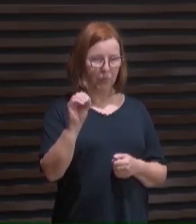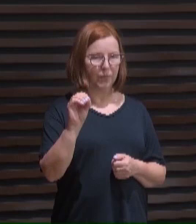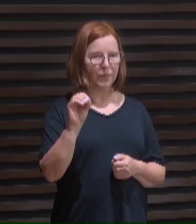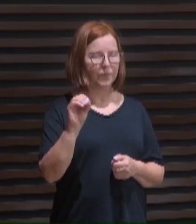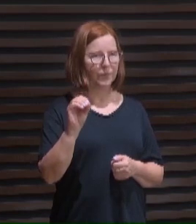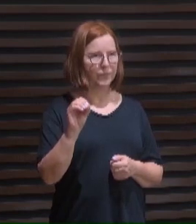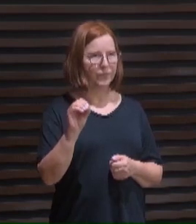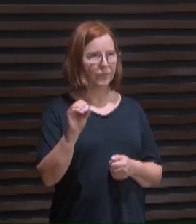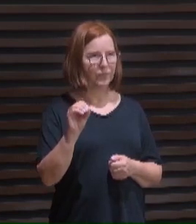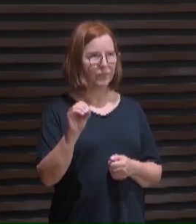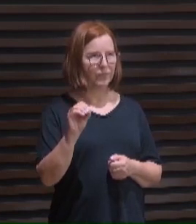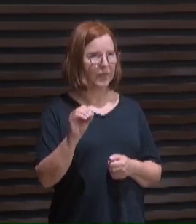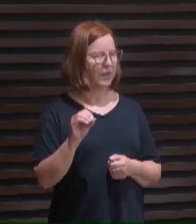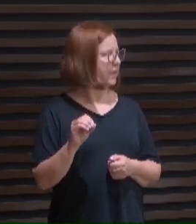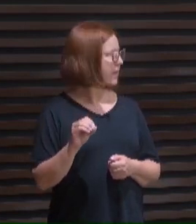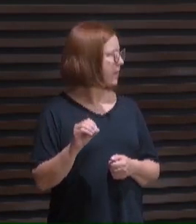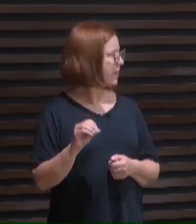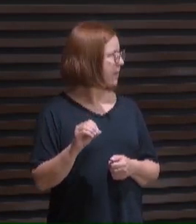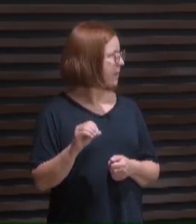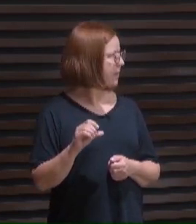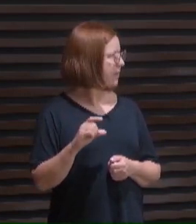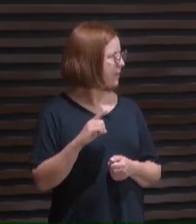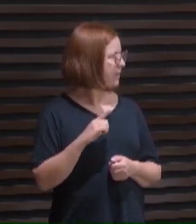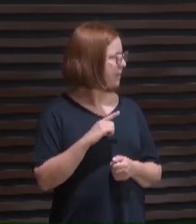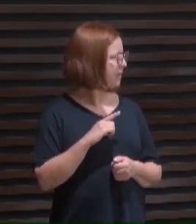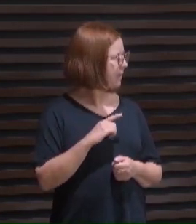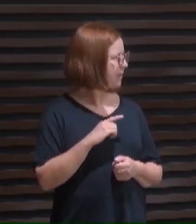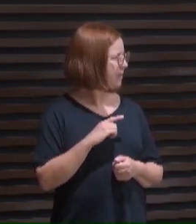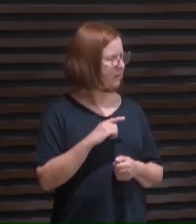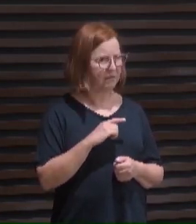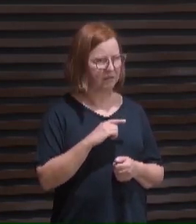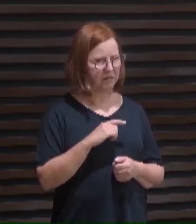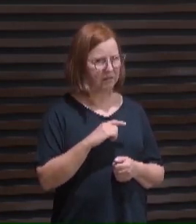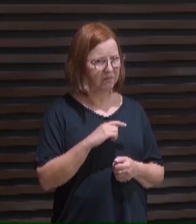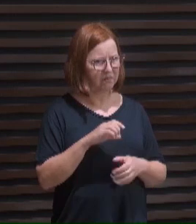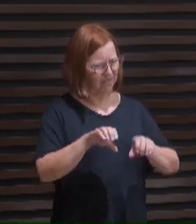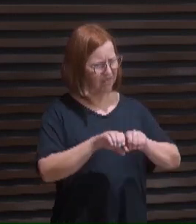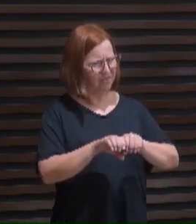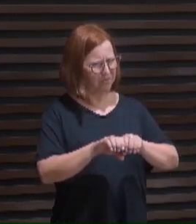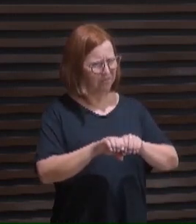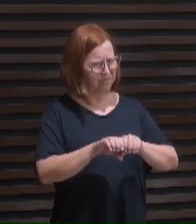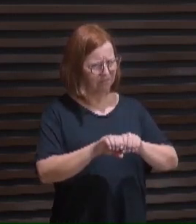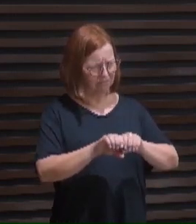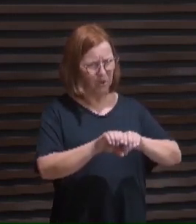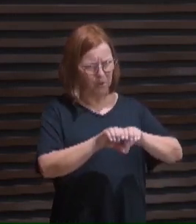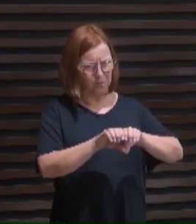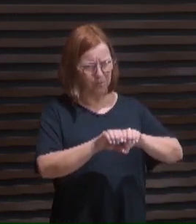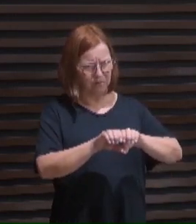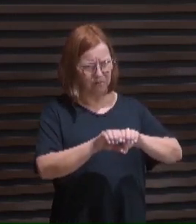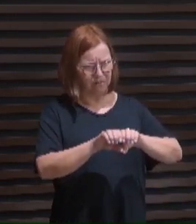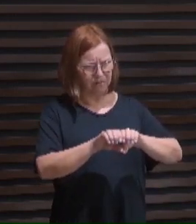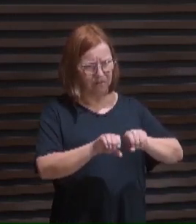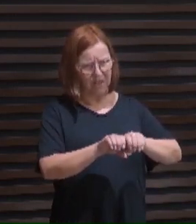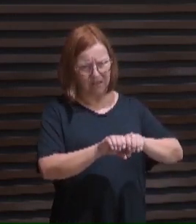de 2 quilômetros de comprimento por 1,80 m de altura e 3, 4